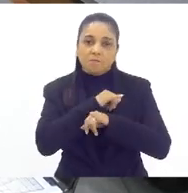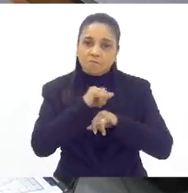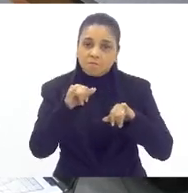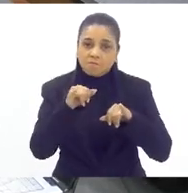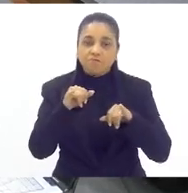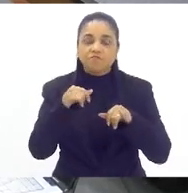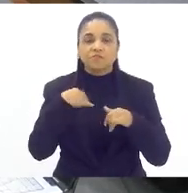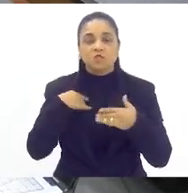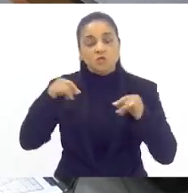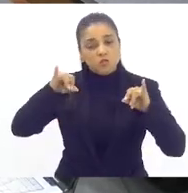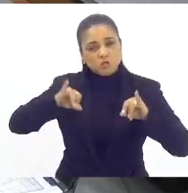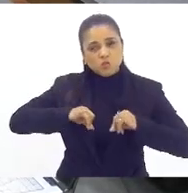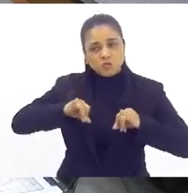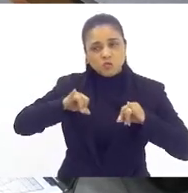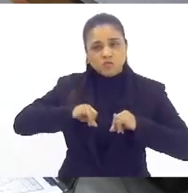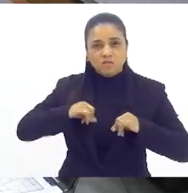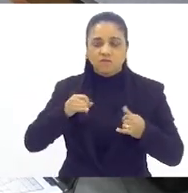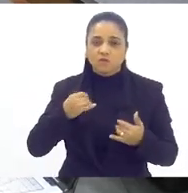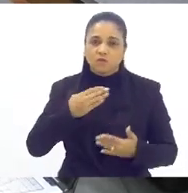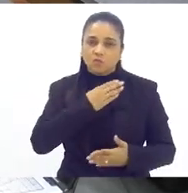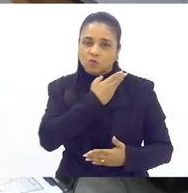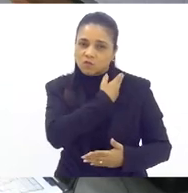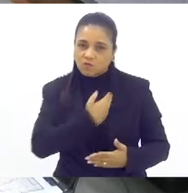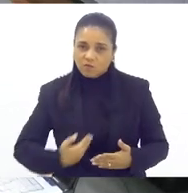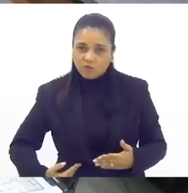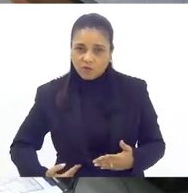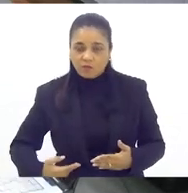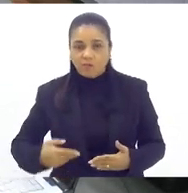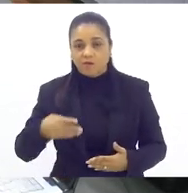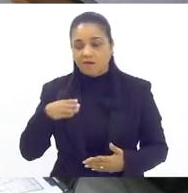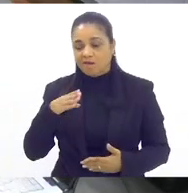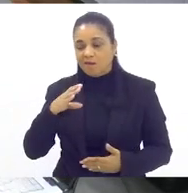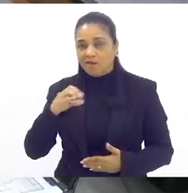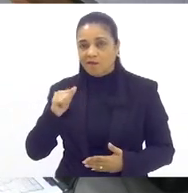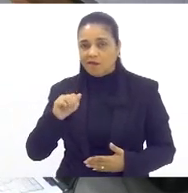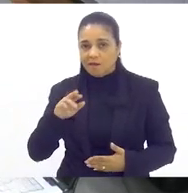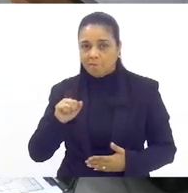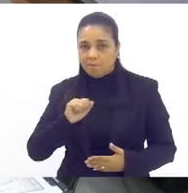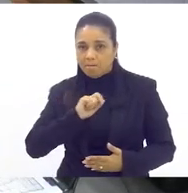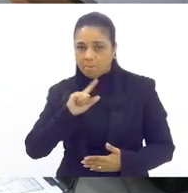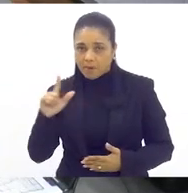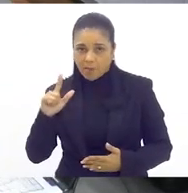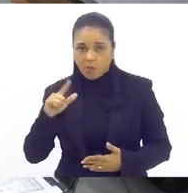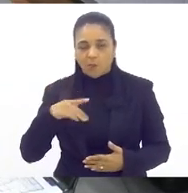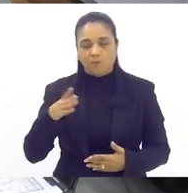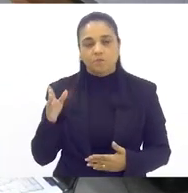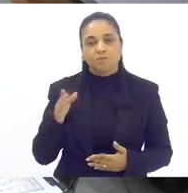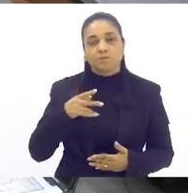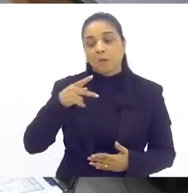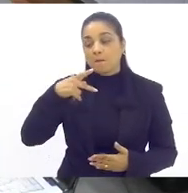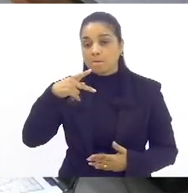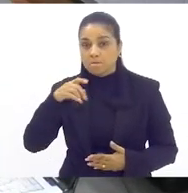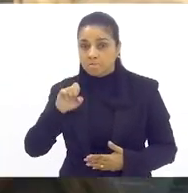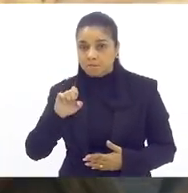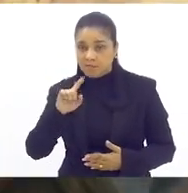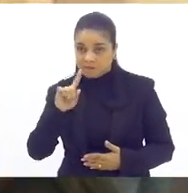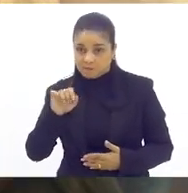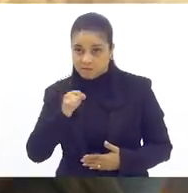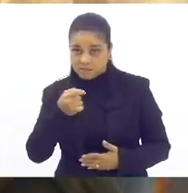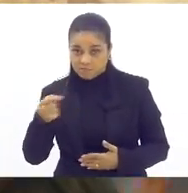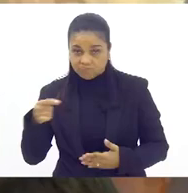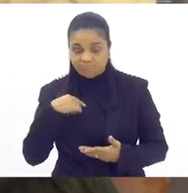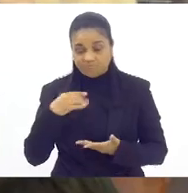nós sofremos com os governos Cabral e pezão onde governante recebiam propinas